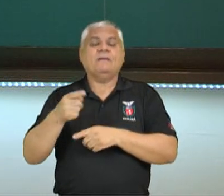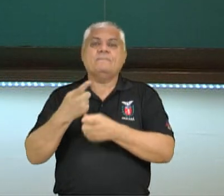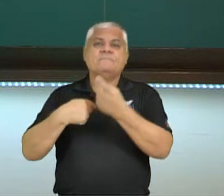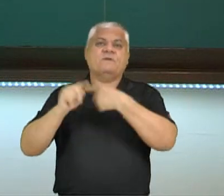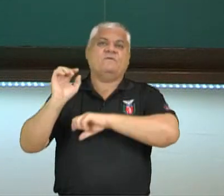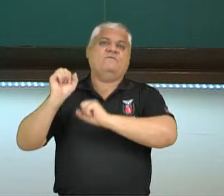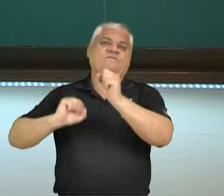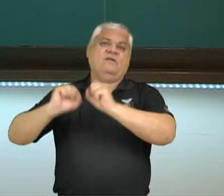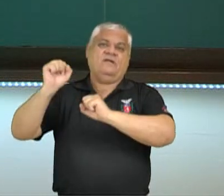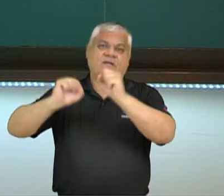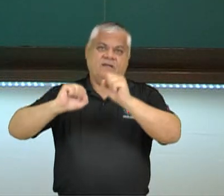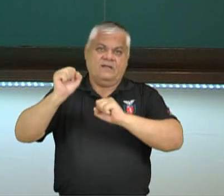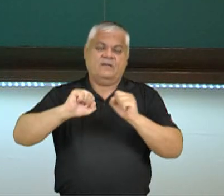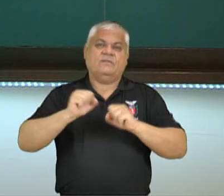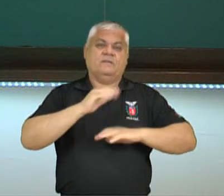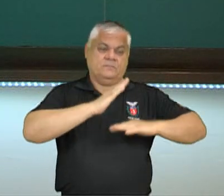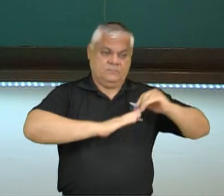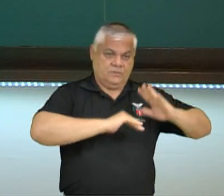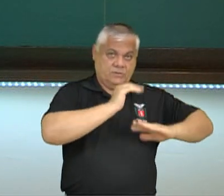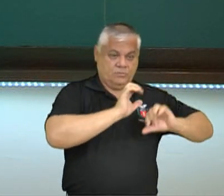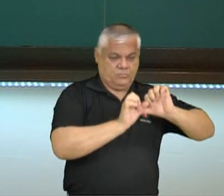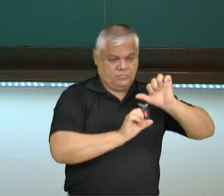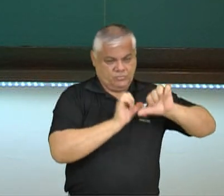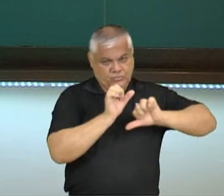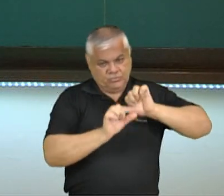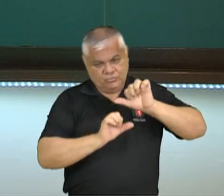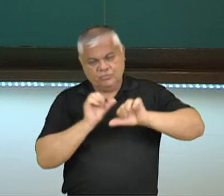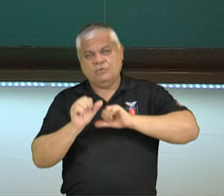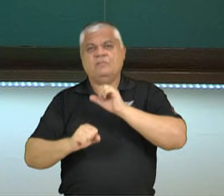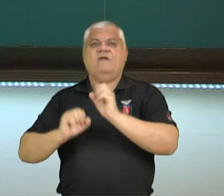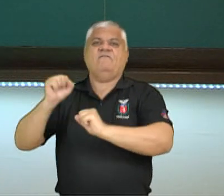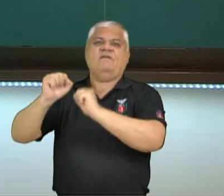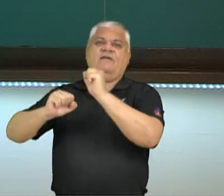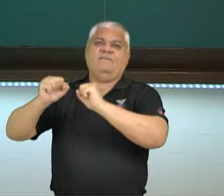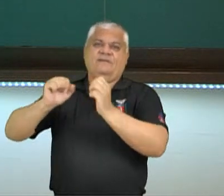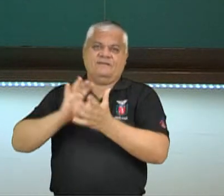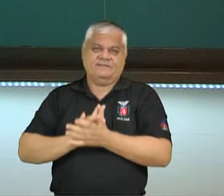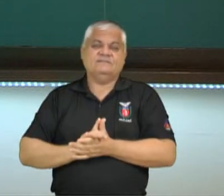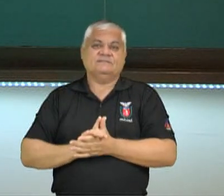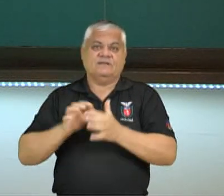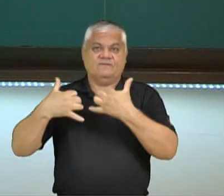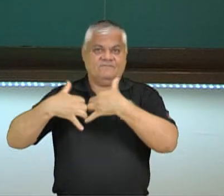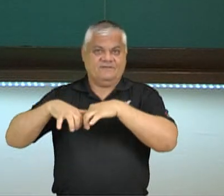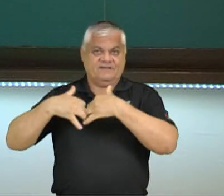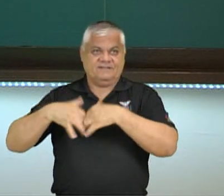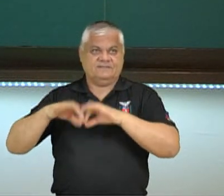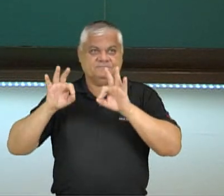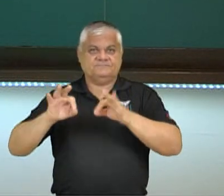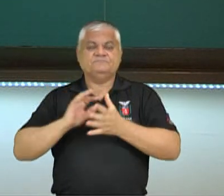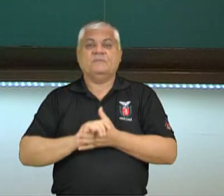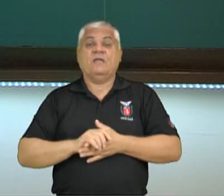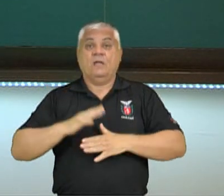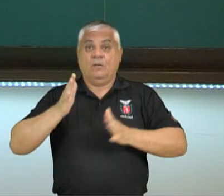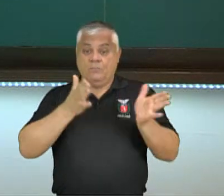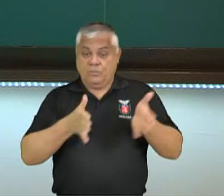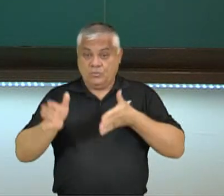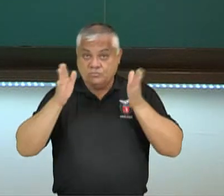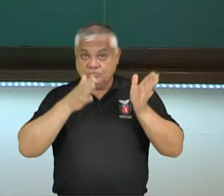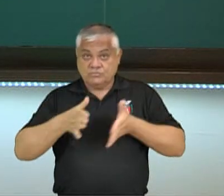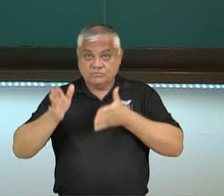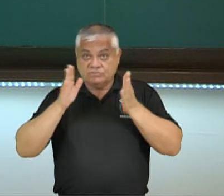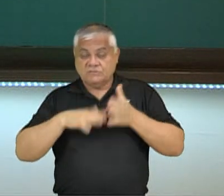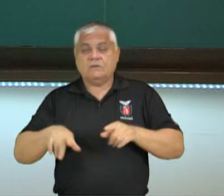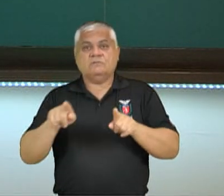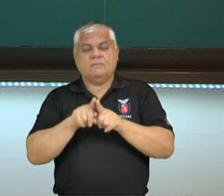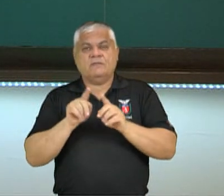Revolução Industrial, passando do artesanato, manufatura, chegando ao sistema fabril, a maquinofatura, né? A produção de